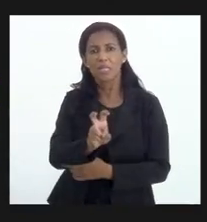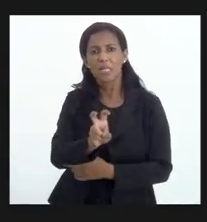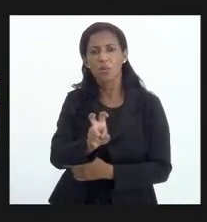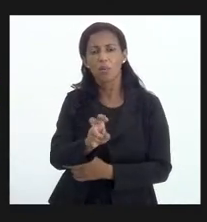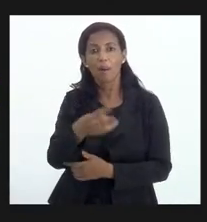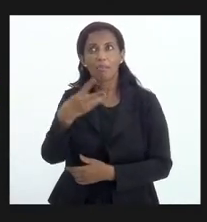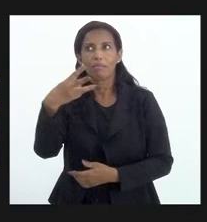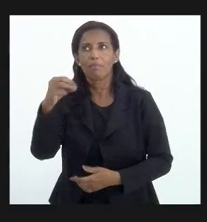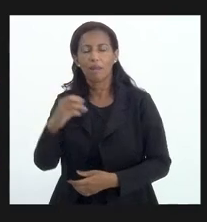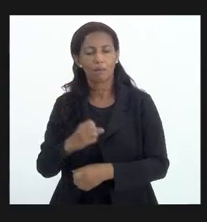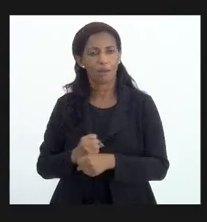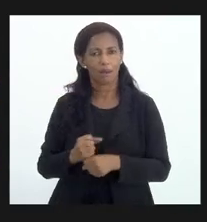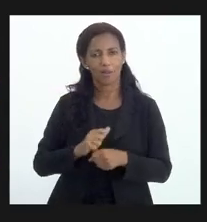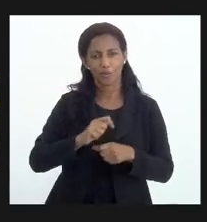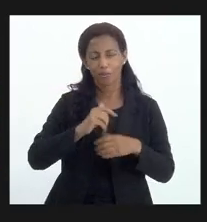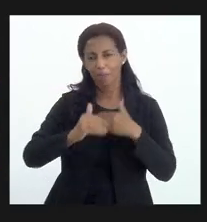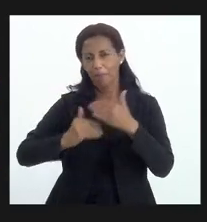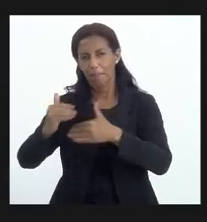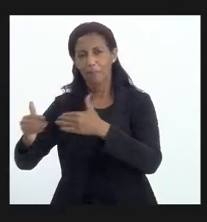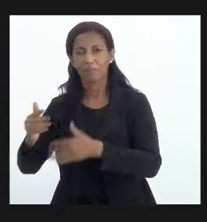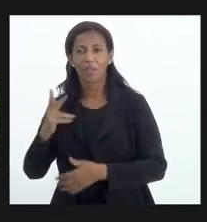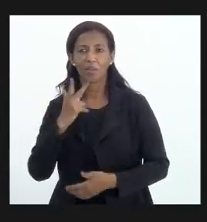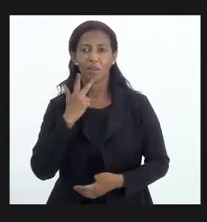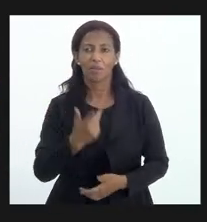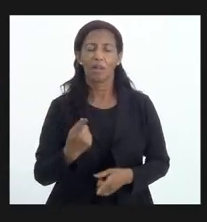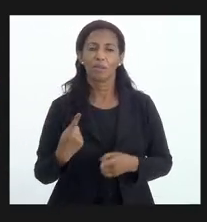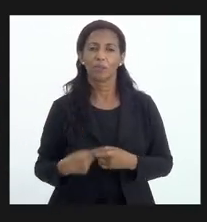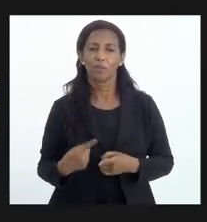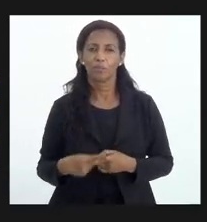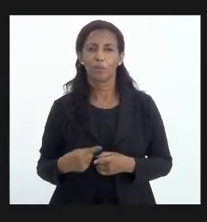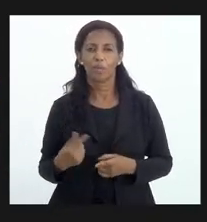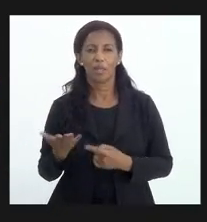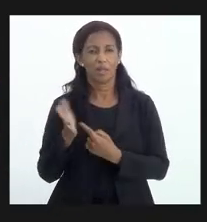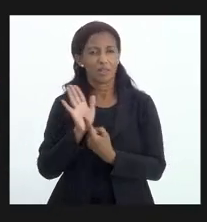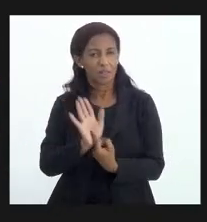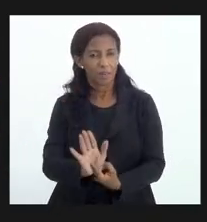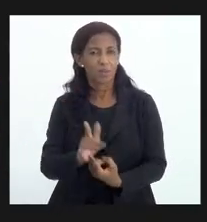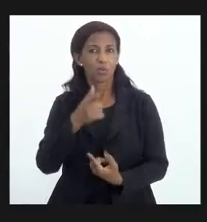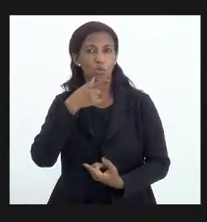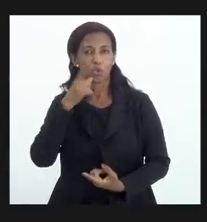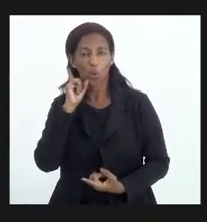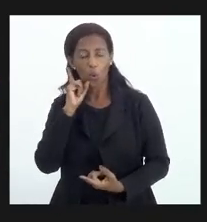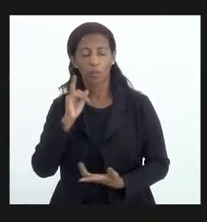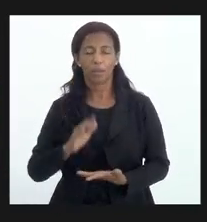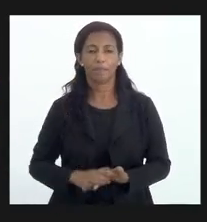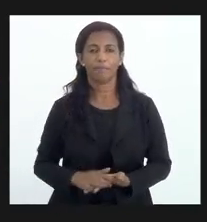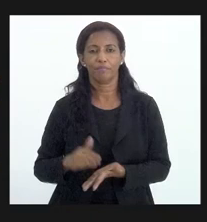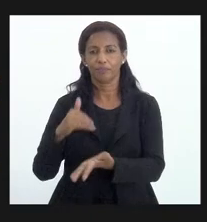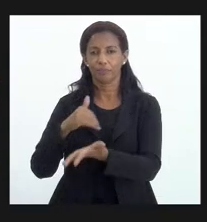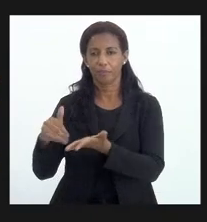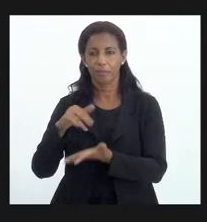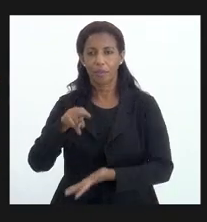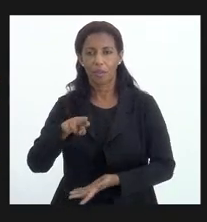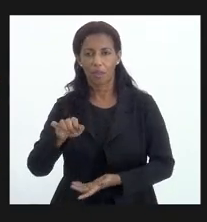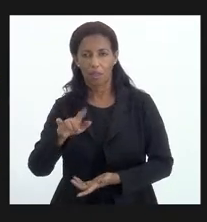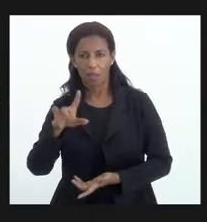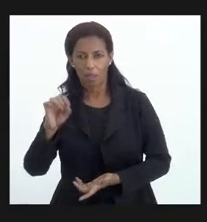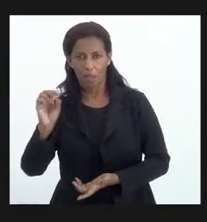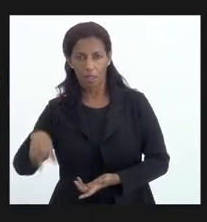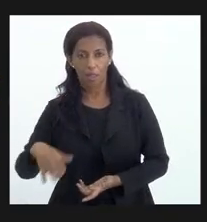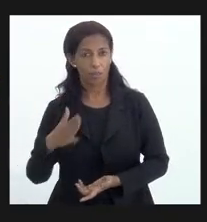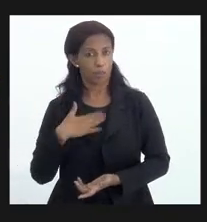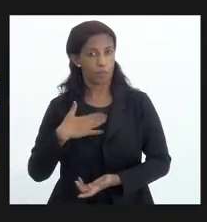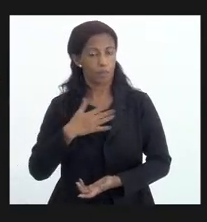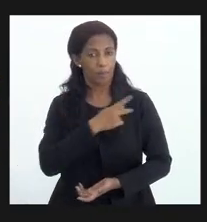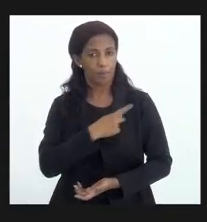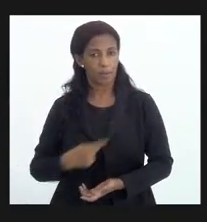próximos 30 anos. E eu tenho dito isso porque nas apresentações de ontem, feita pelo secretário Nelson Rocha e presidida por mim na